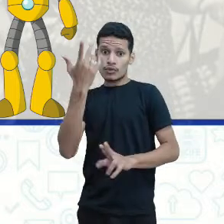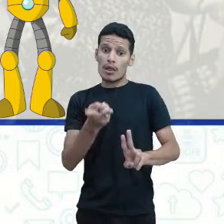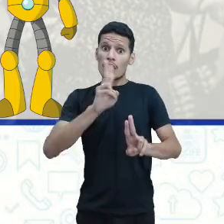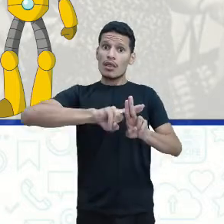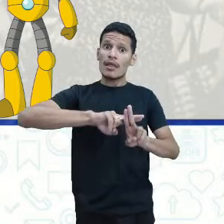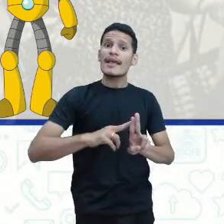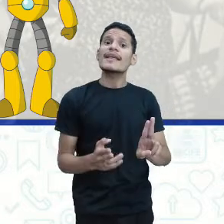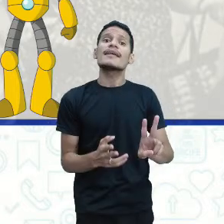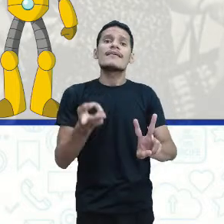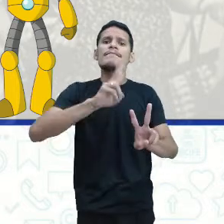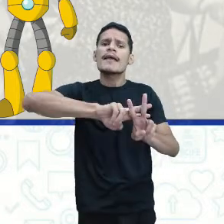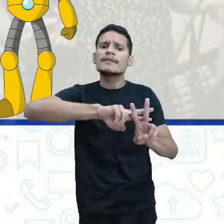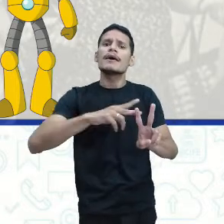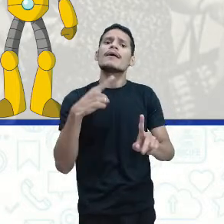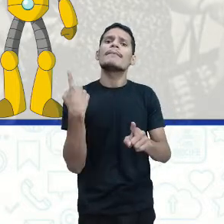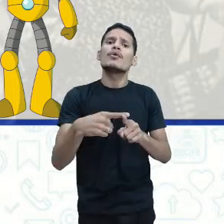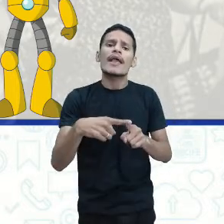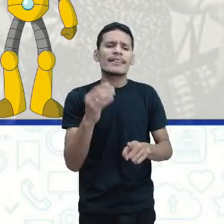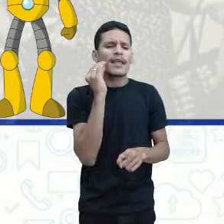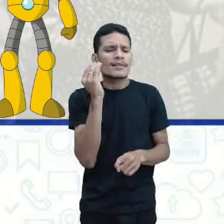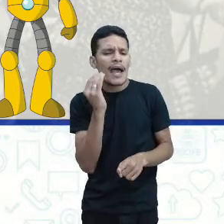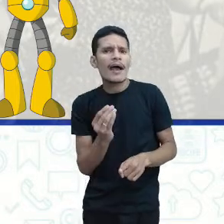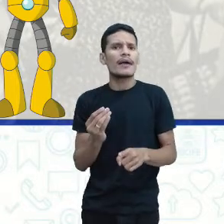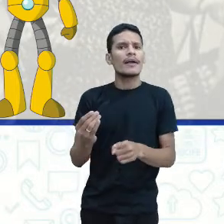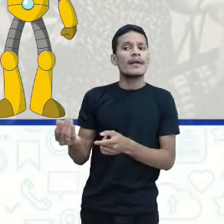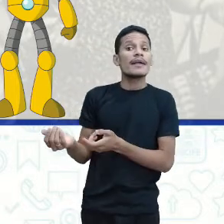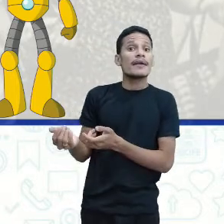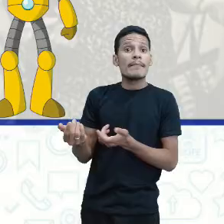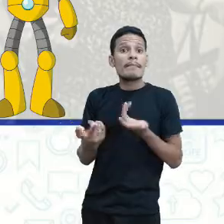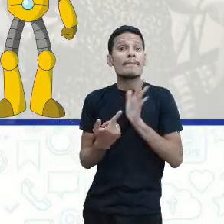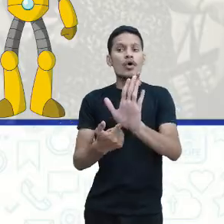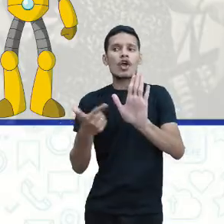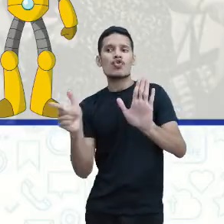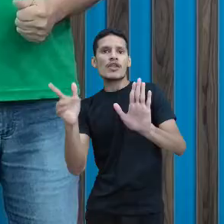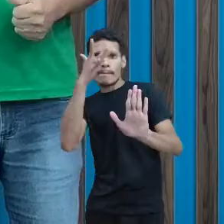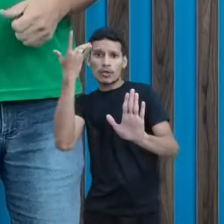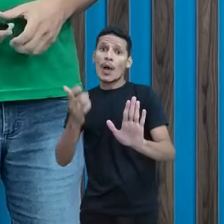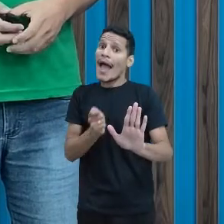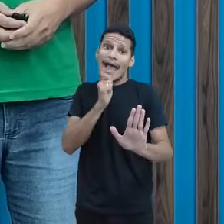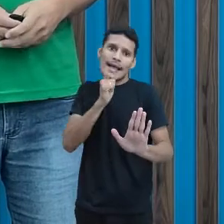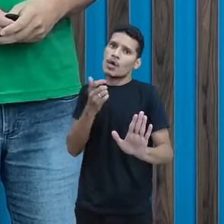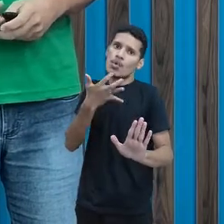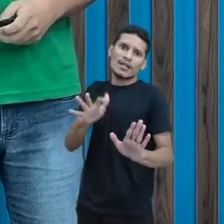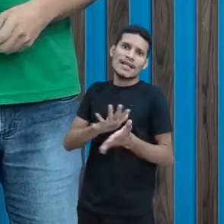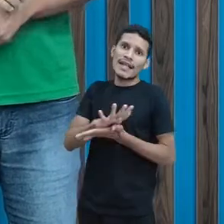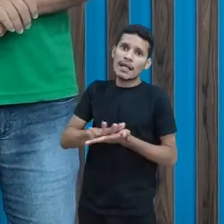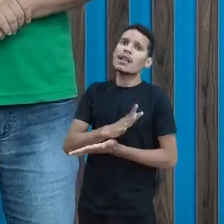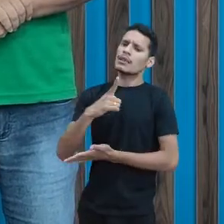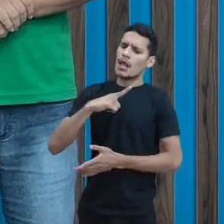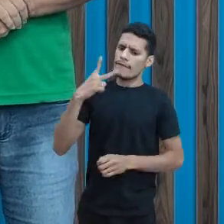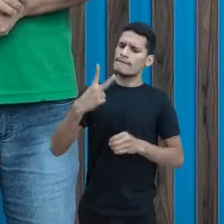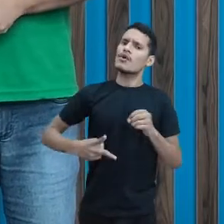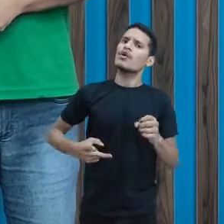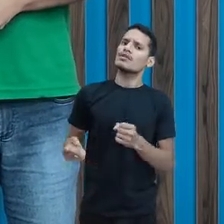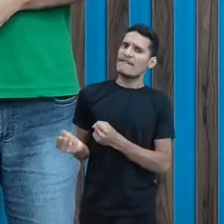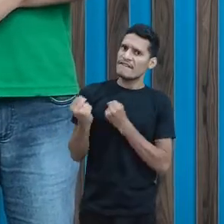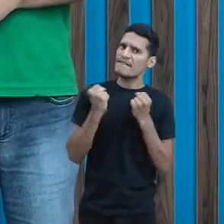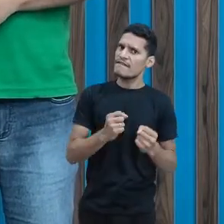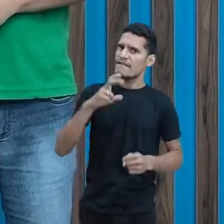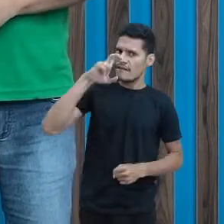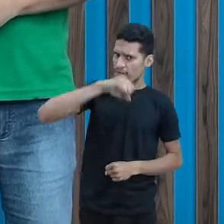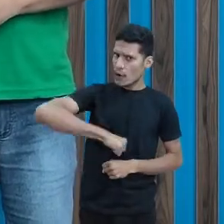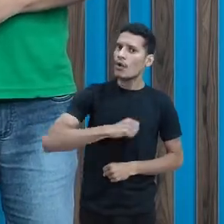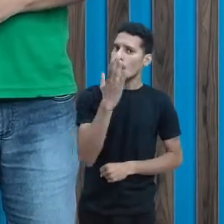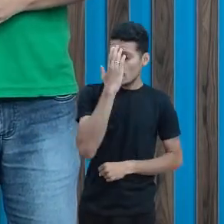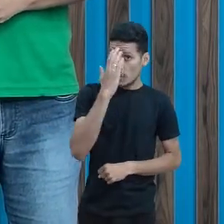tentar entregar gente que muitas vezes não conheciam. Então, esse ciclo de violência, não é, ficou realmente muito pesado. E uma